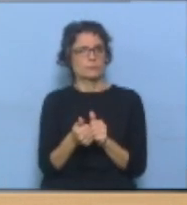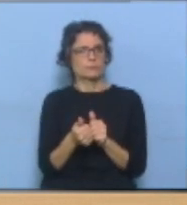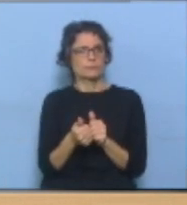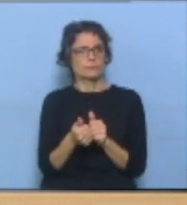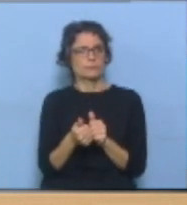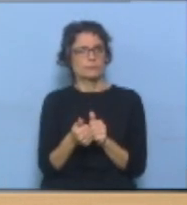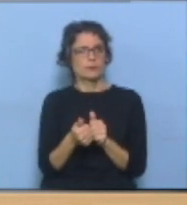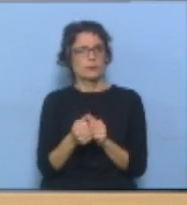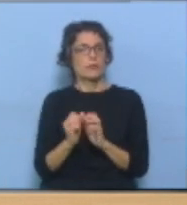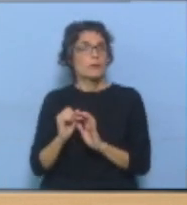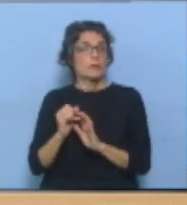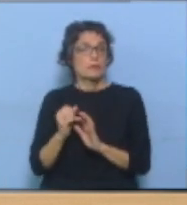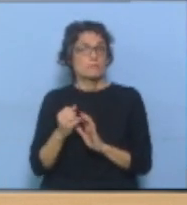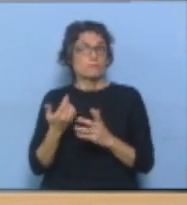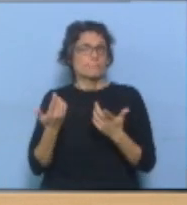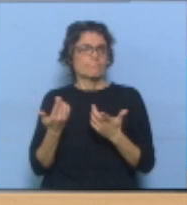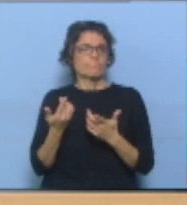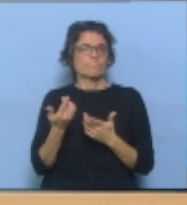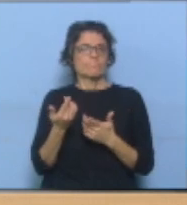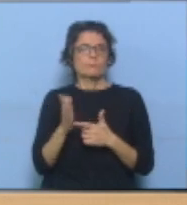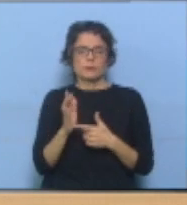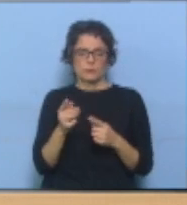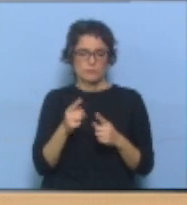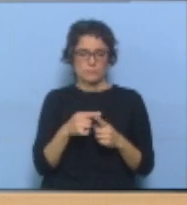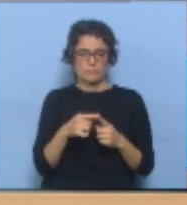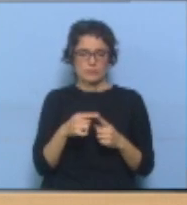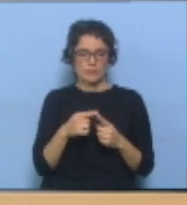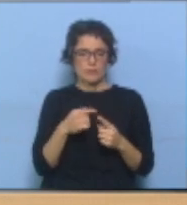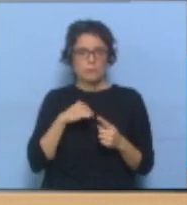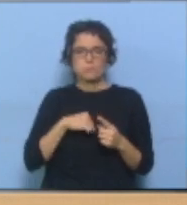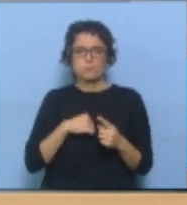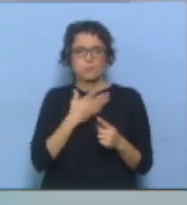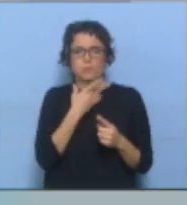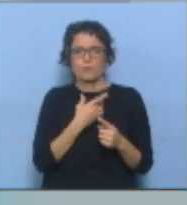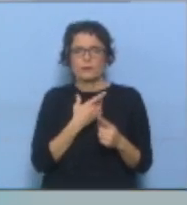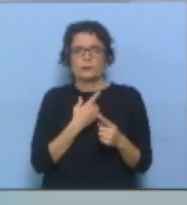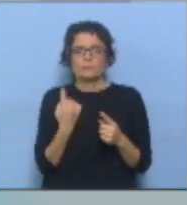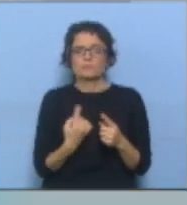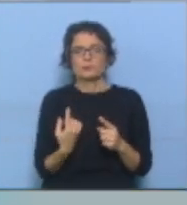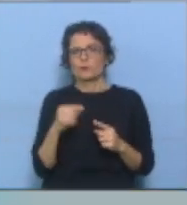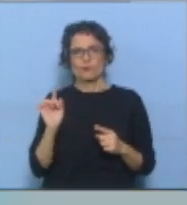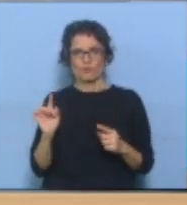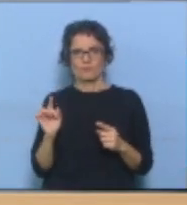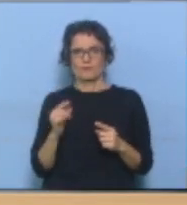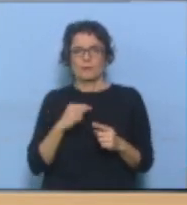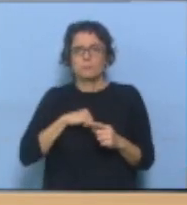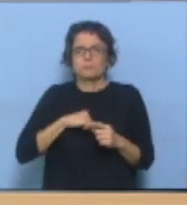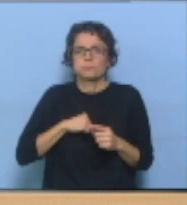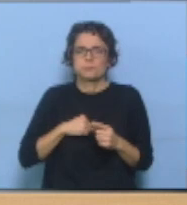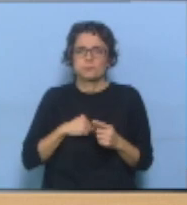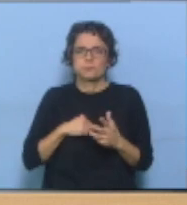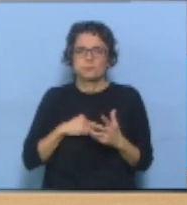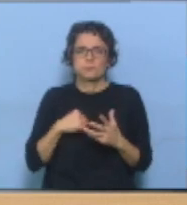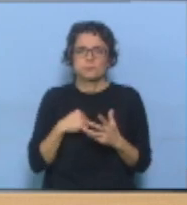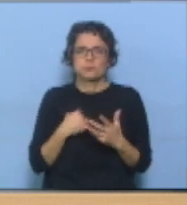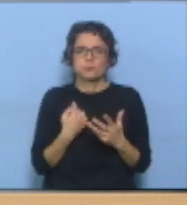E a primeira é que eu já não me sinto tão sozinha, e isso tem a ver com a oração